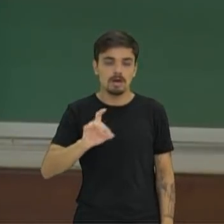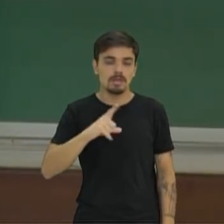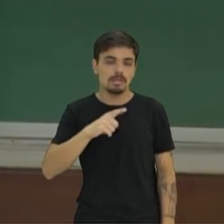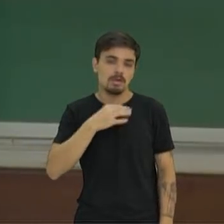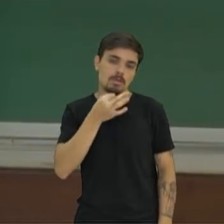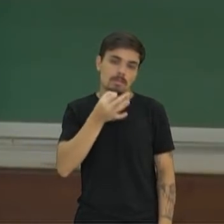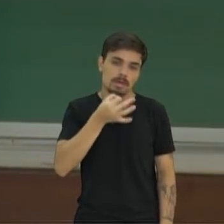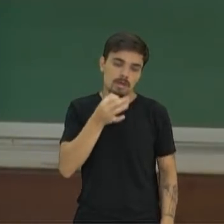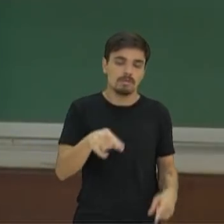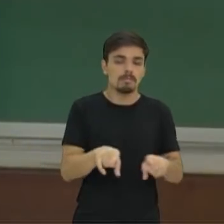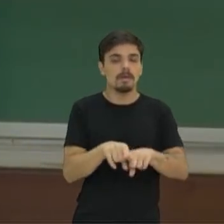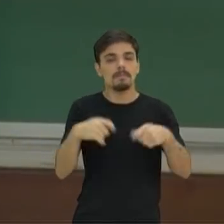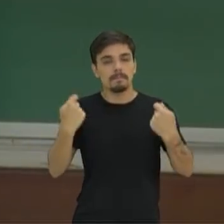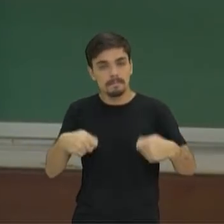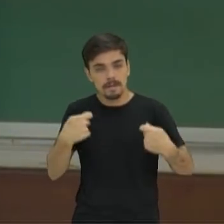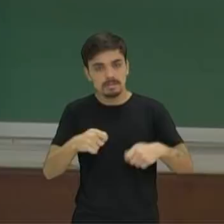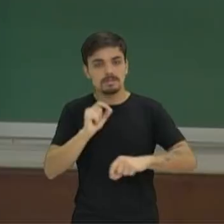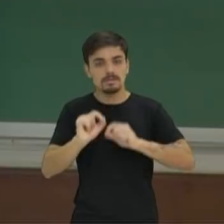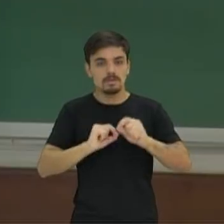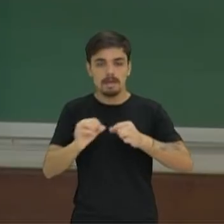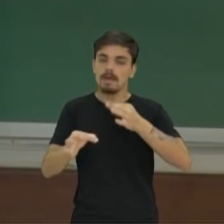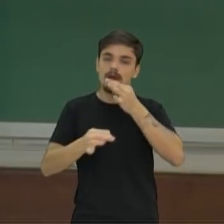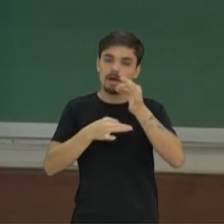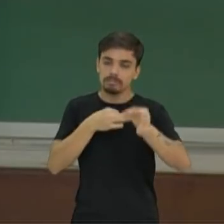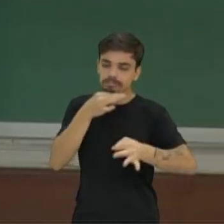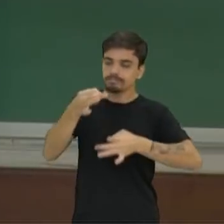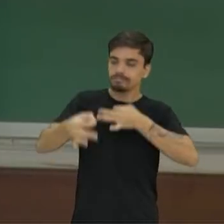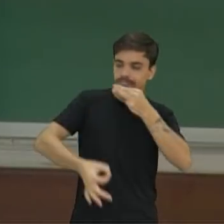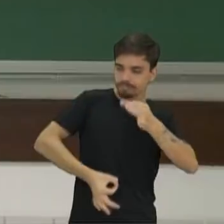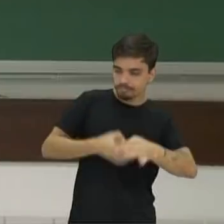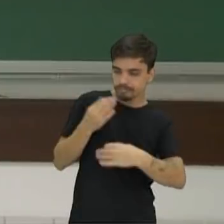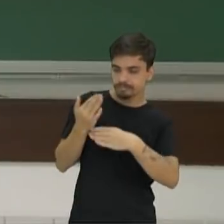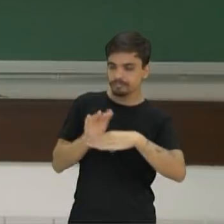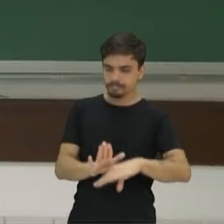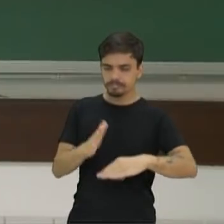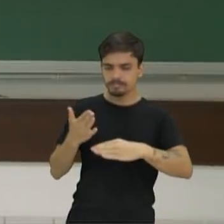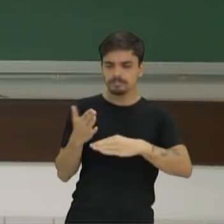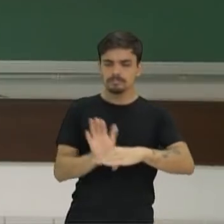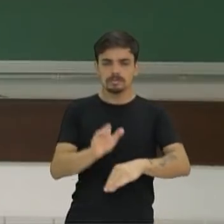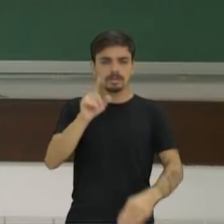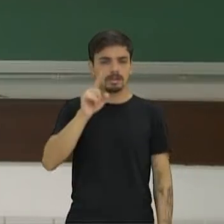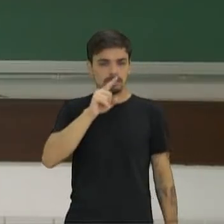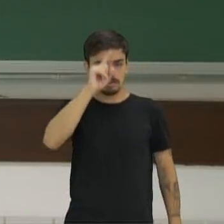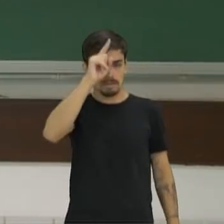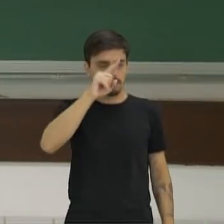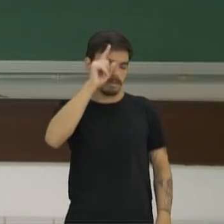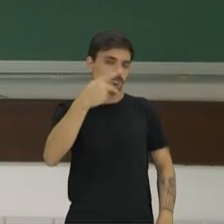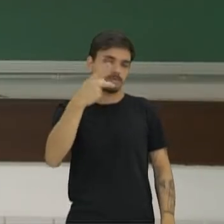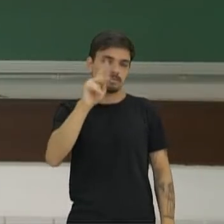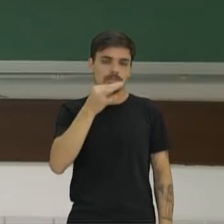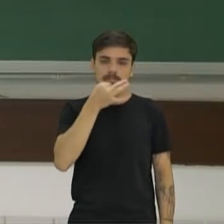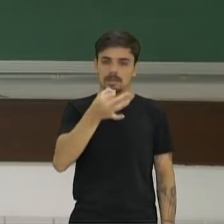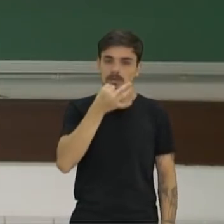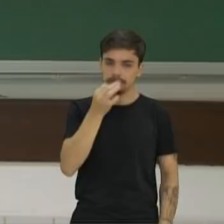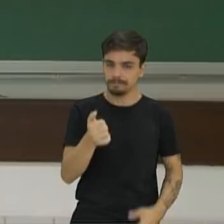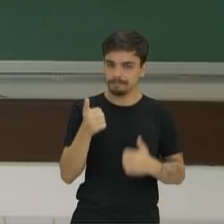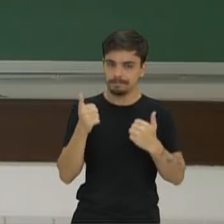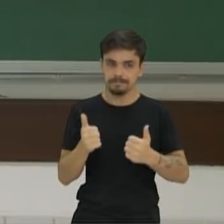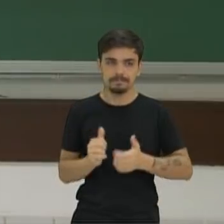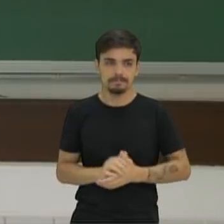opinião, você tem que o quê? Argumentar, defender aquela ideia, né, sobre a sua opinião.